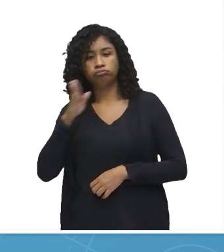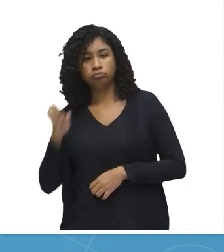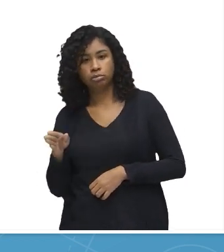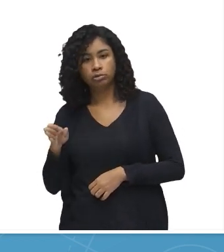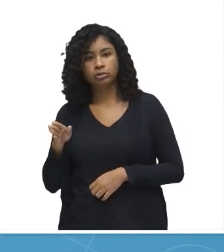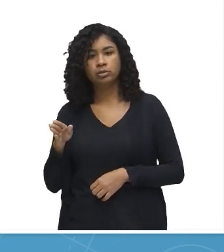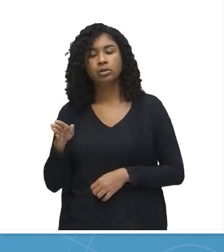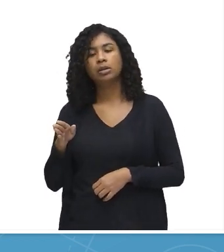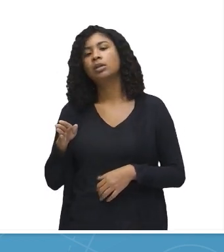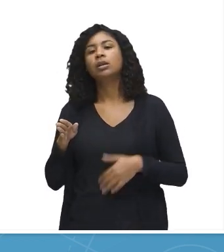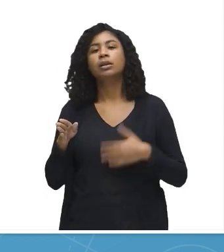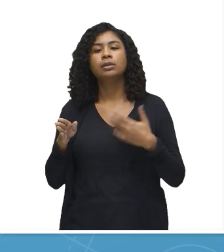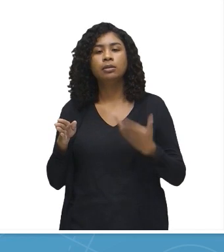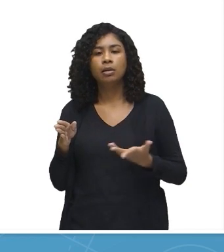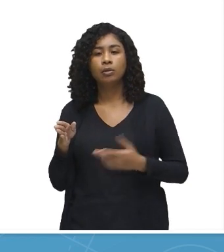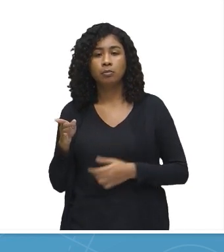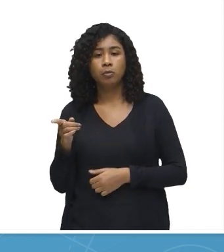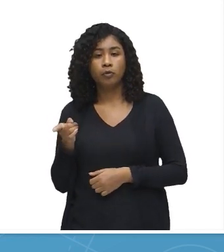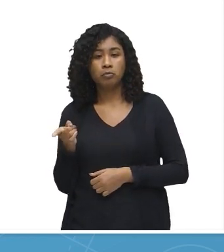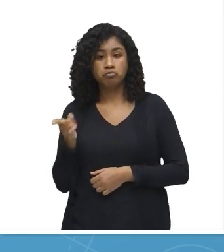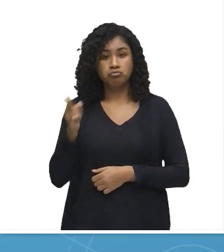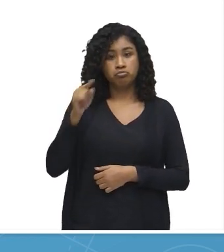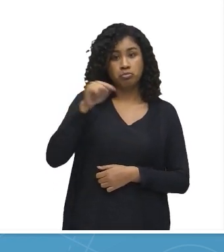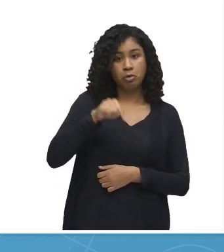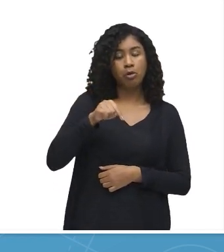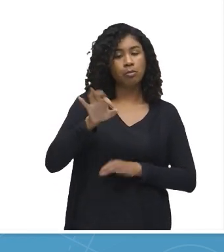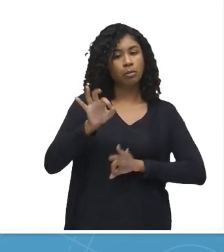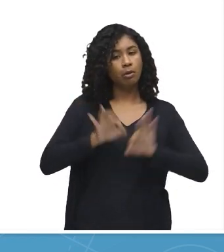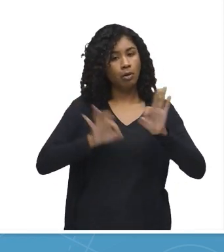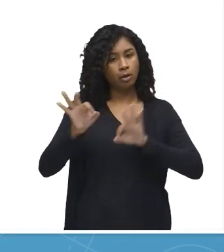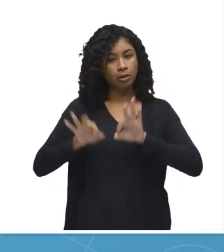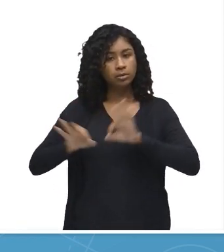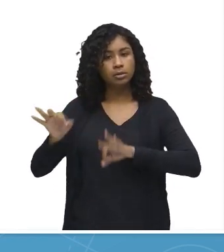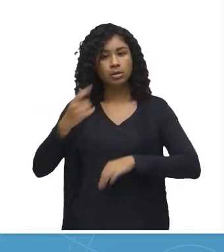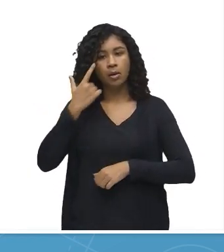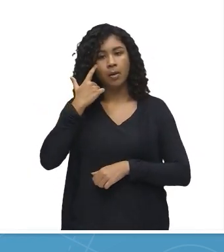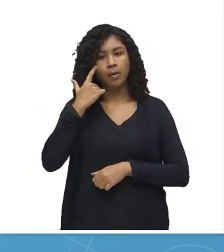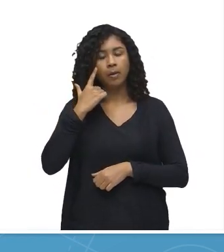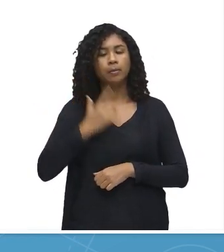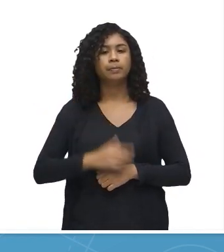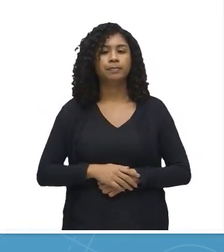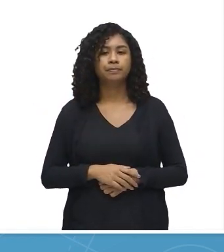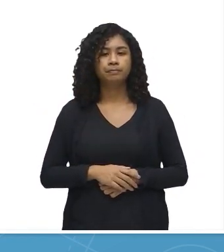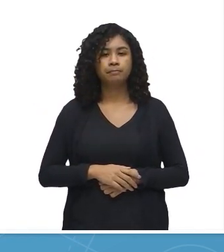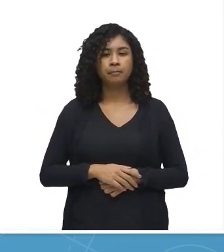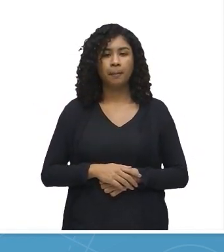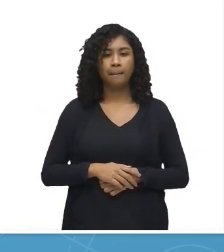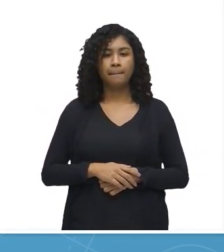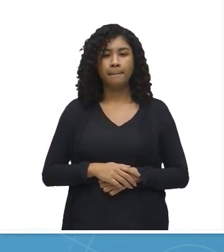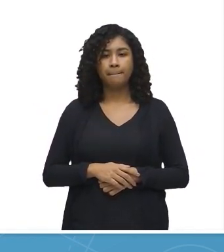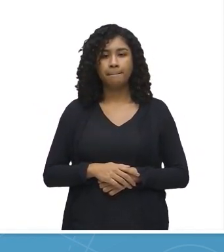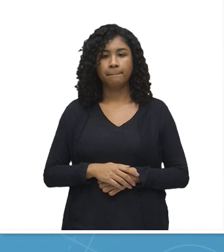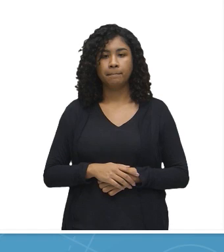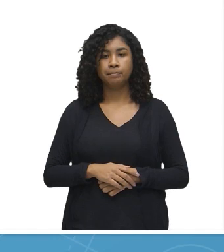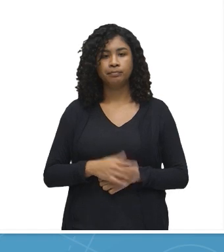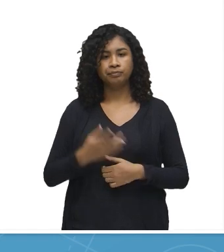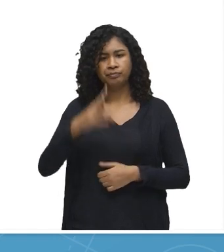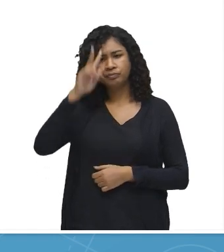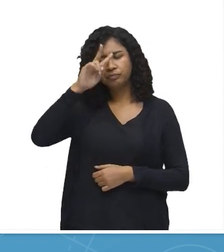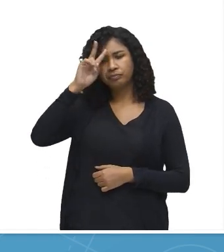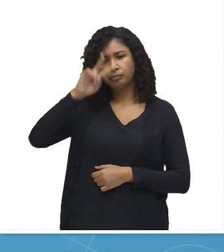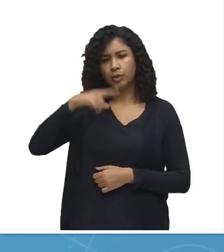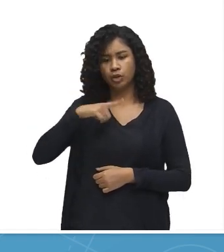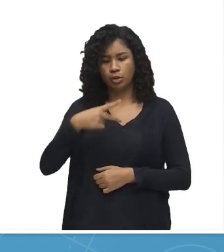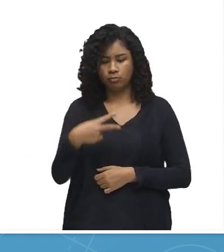igualdade. Então eu vou trazer esse 2 para o primeiro membro. Como ele era positivo, melhor, como ele era negativo no